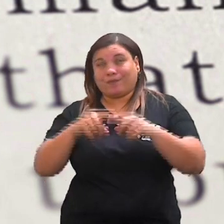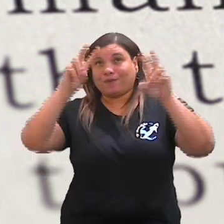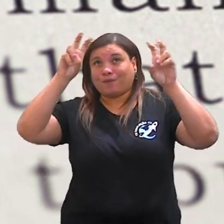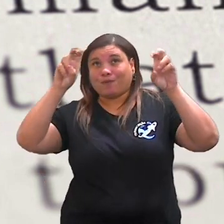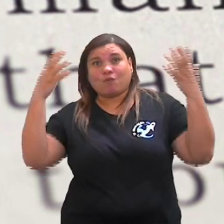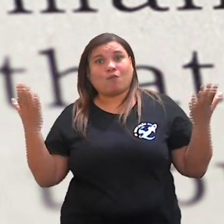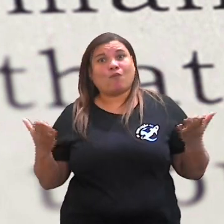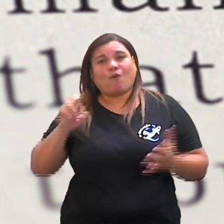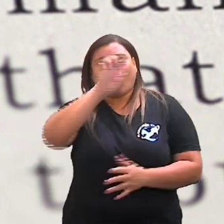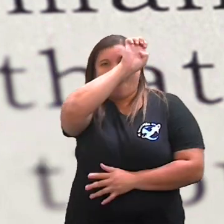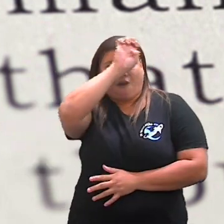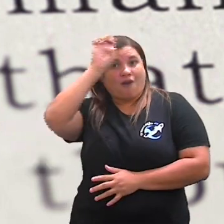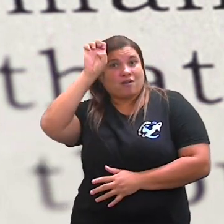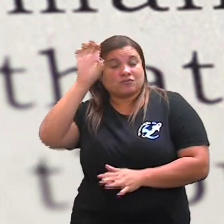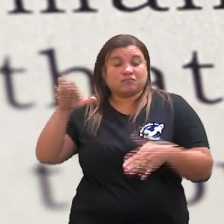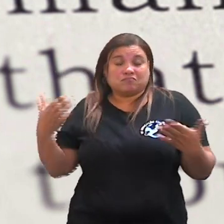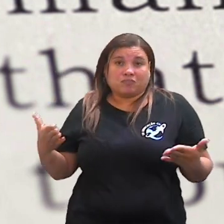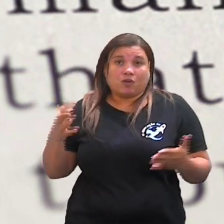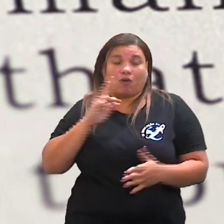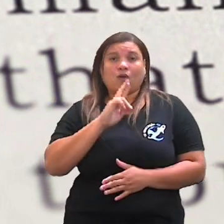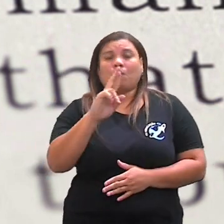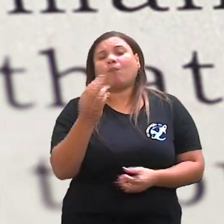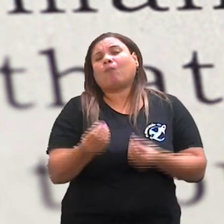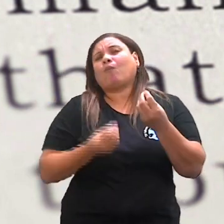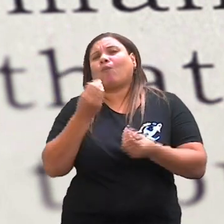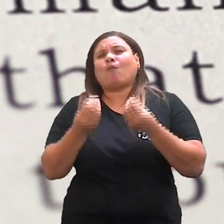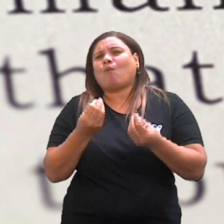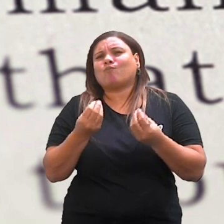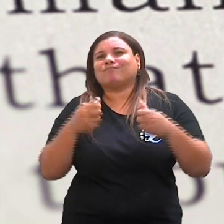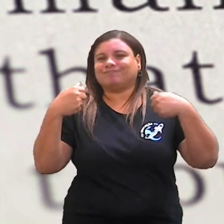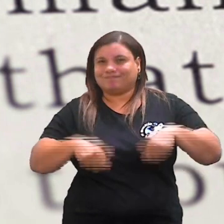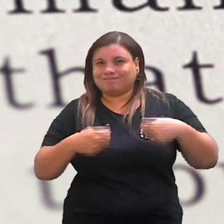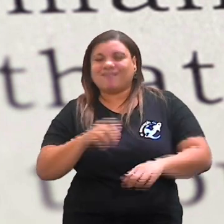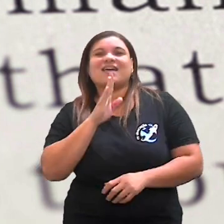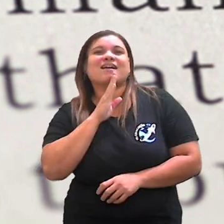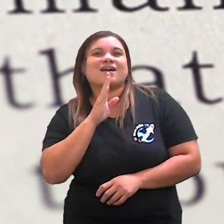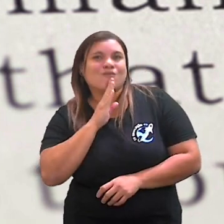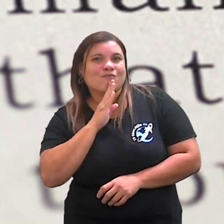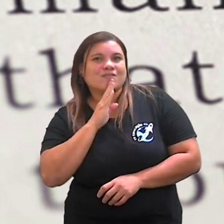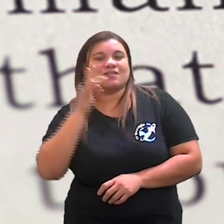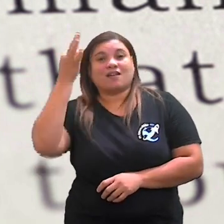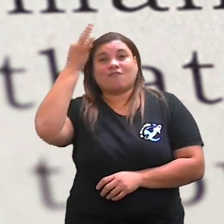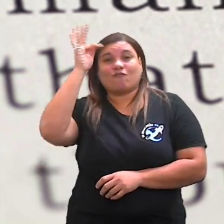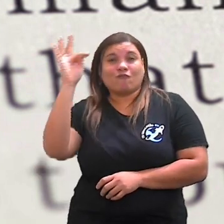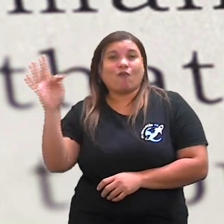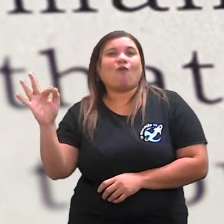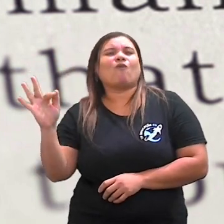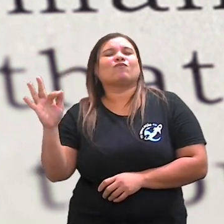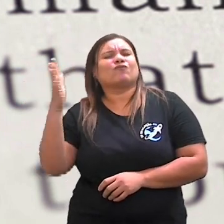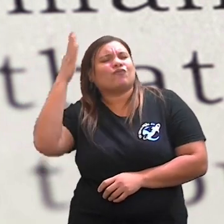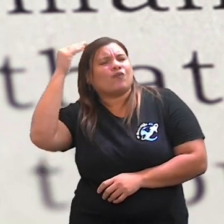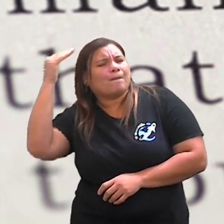para responder essas questões, precisamos conhecer o filósofo alemão chamado Immanuel Kant, que